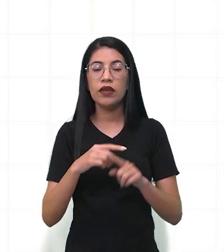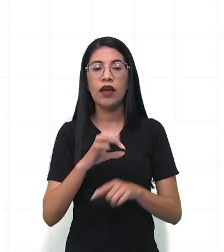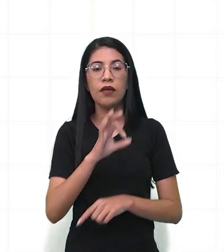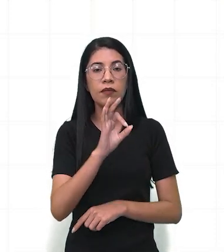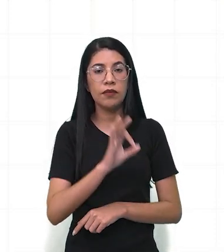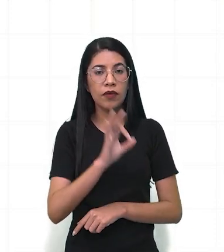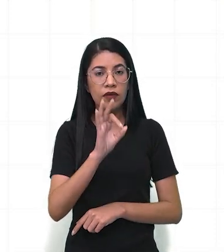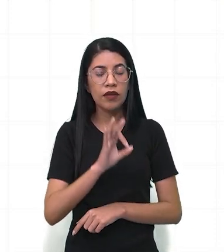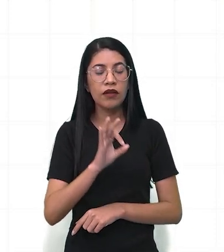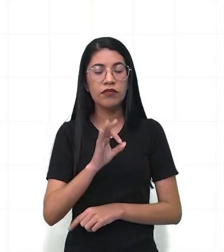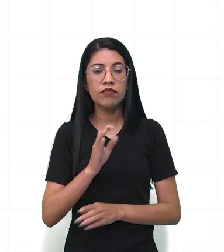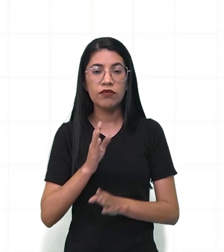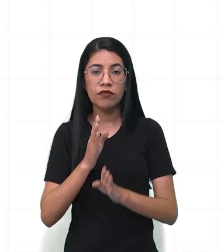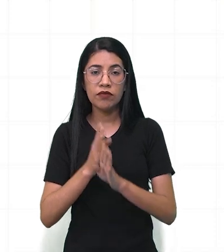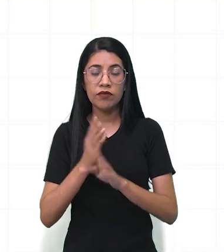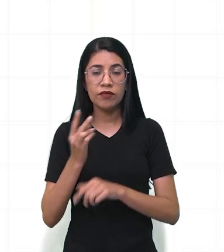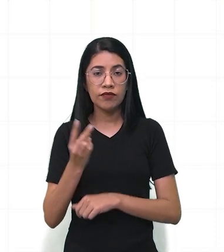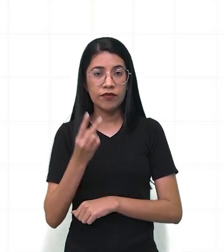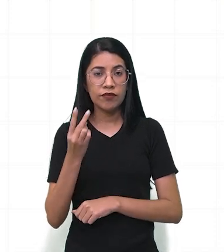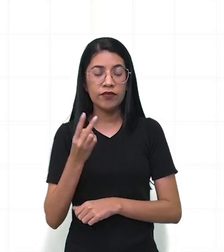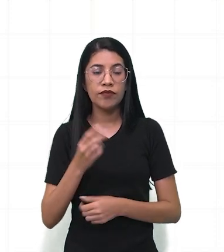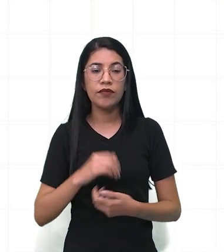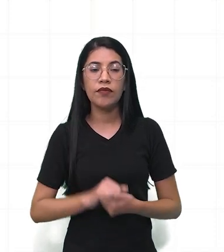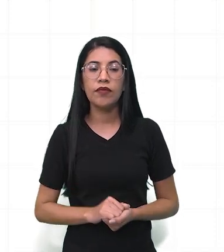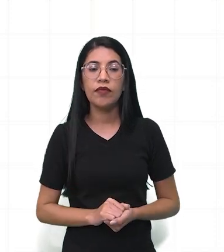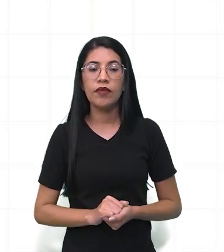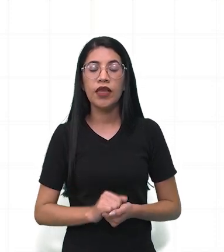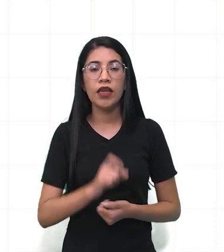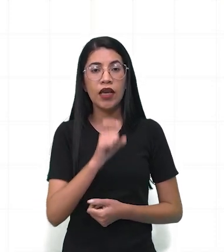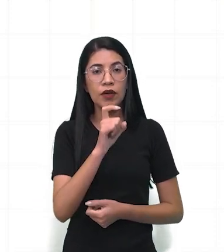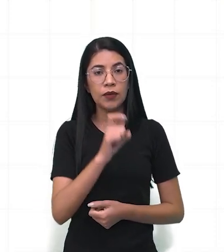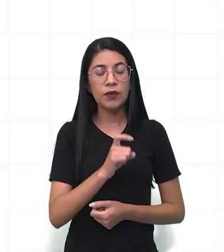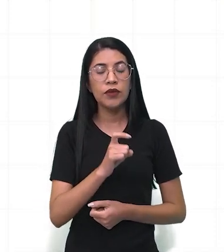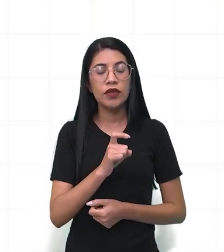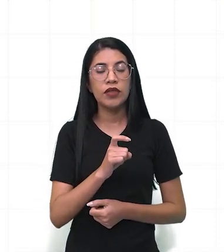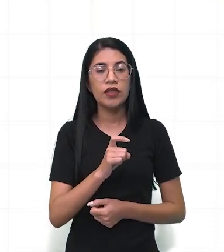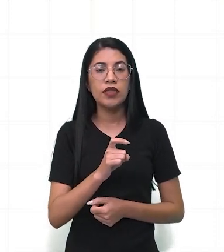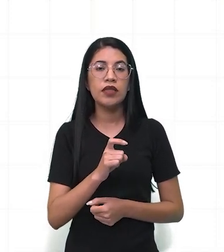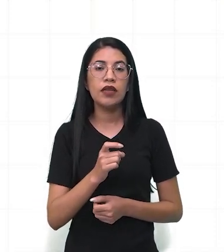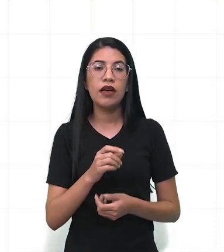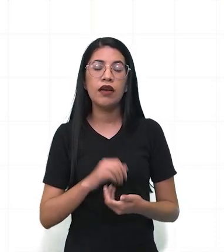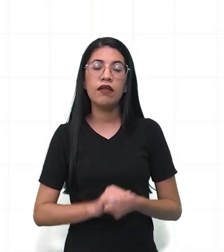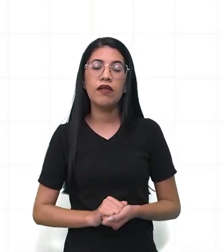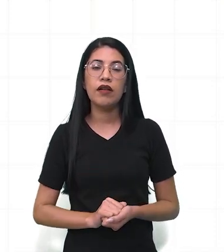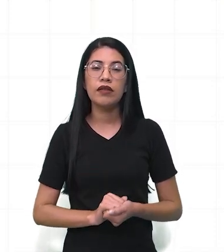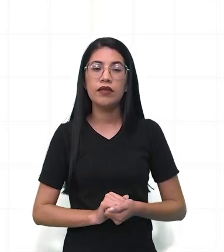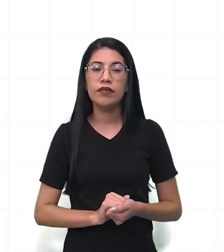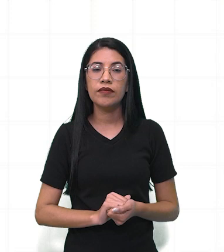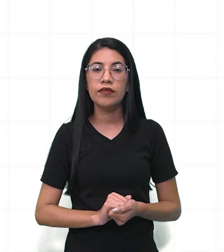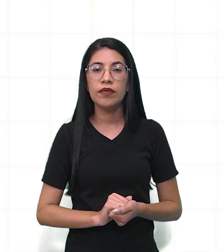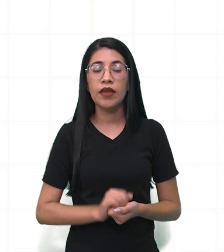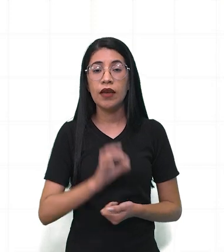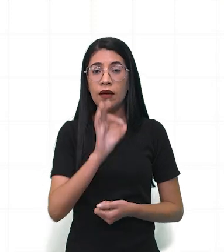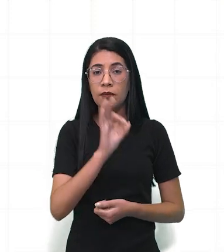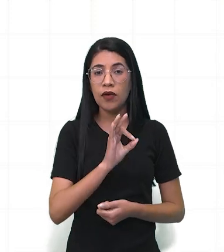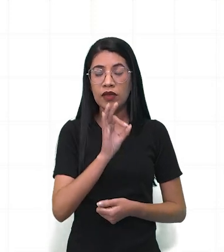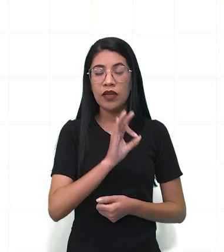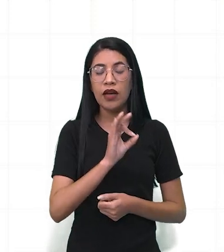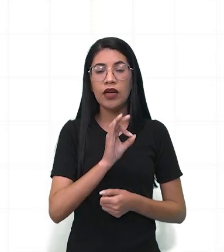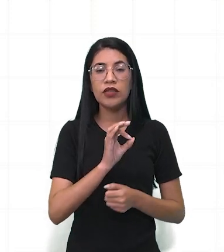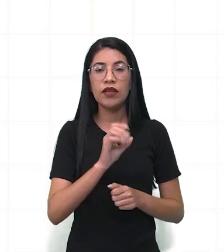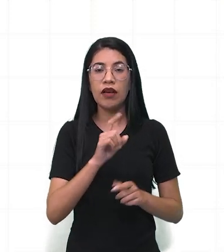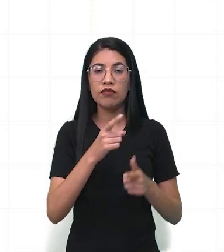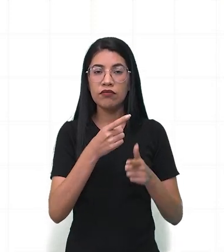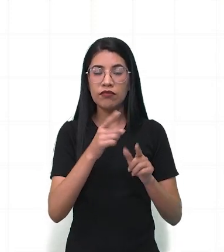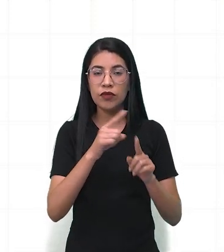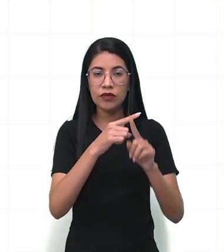chama ele de x. E aí o 3, ou a porcentagem que está multiplicando, passa para lá dividindo, que nesse caso é